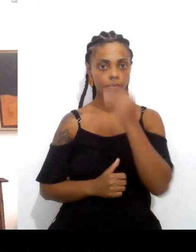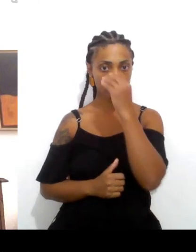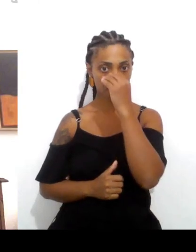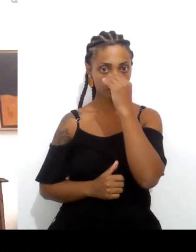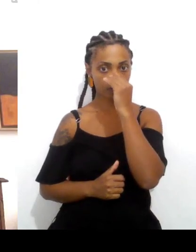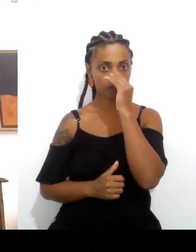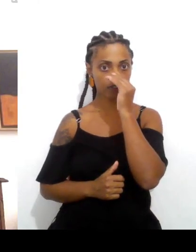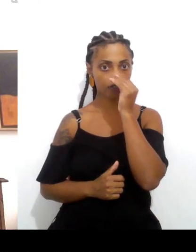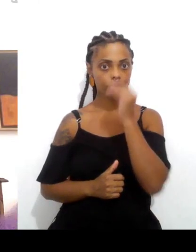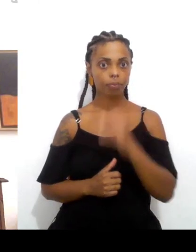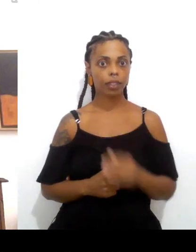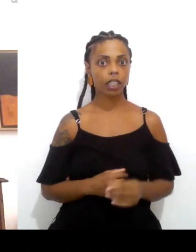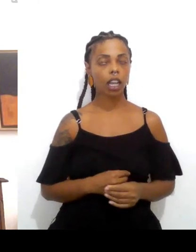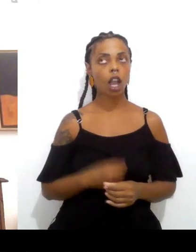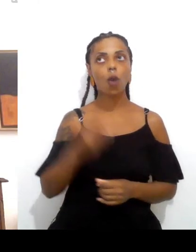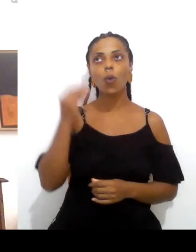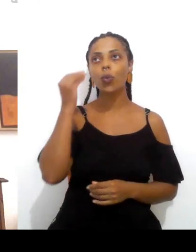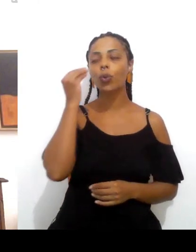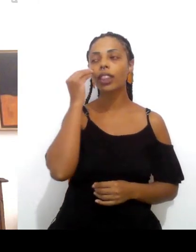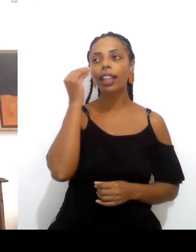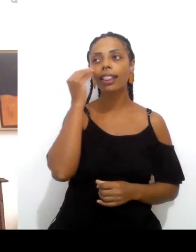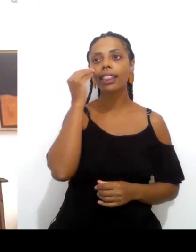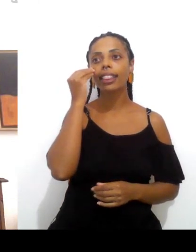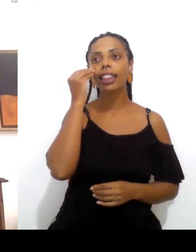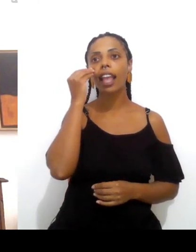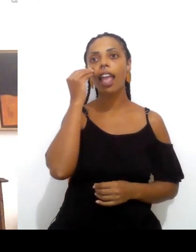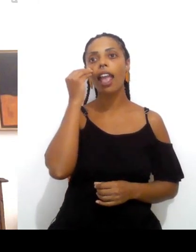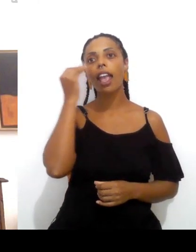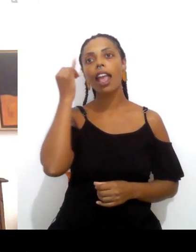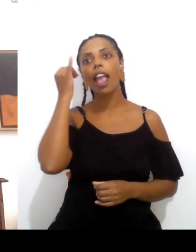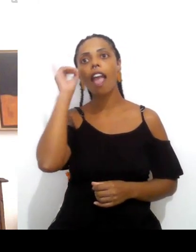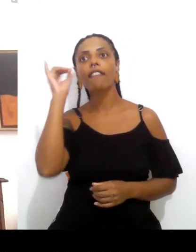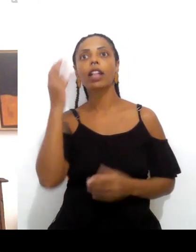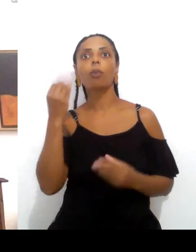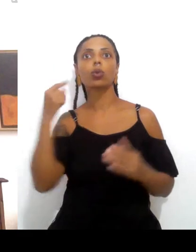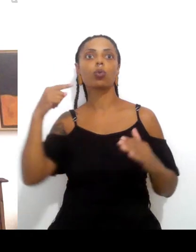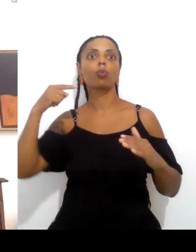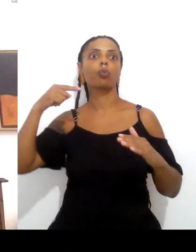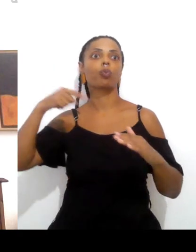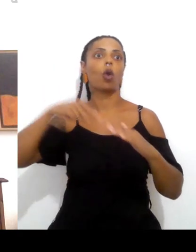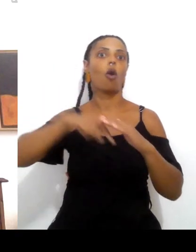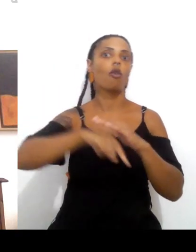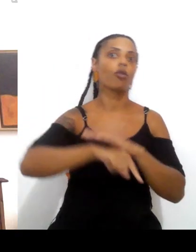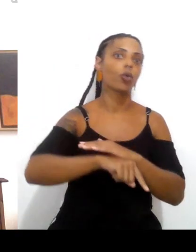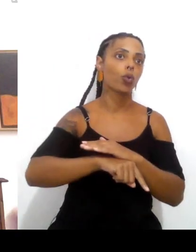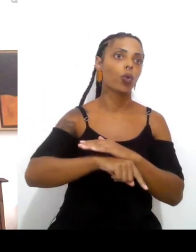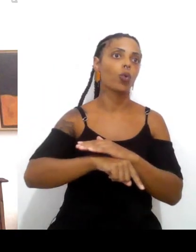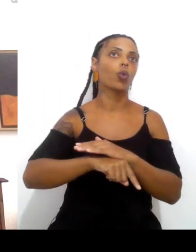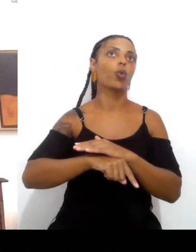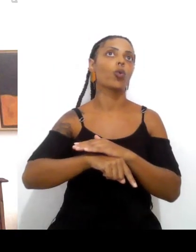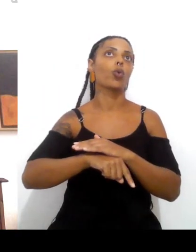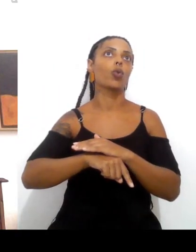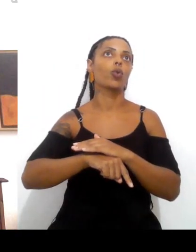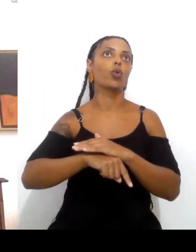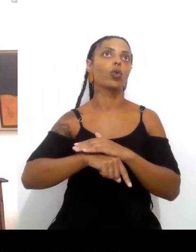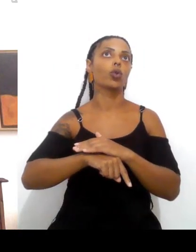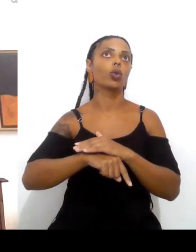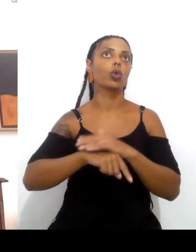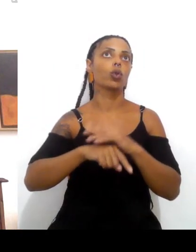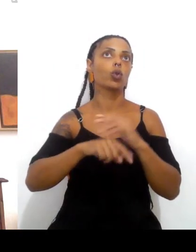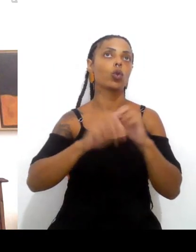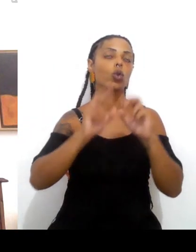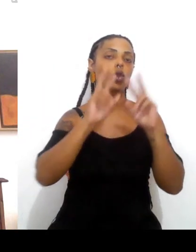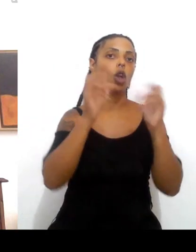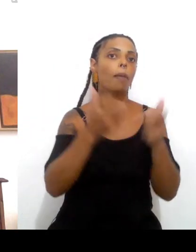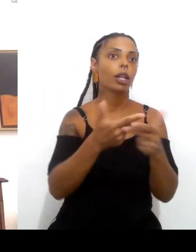eu tentei não entrar mais do que o que eu precisava nos aspectos dos meus contatos pessoais eu conheci bacon